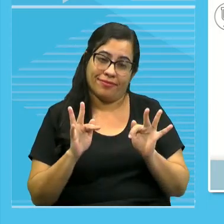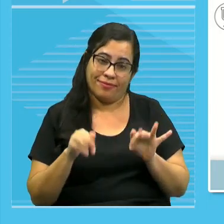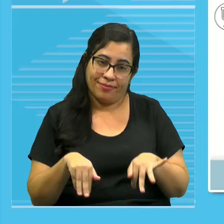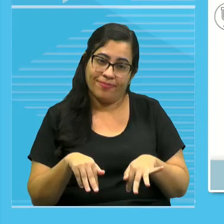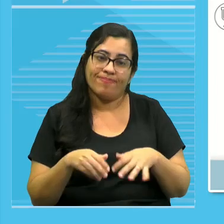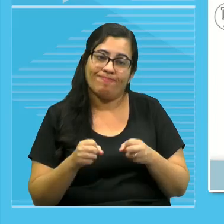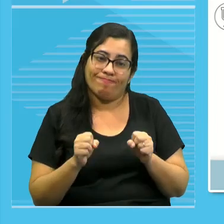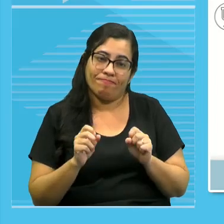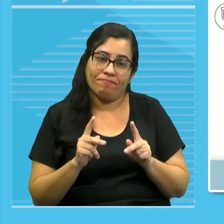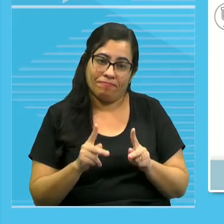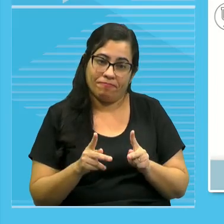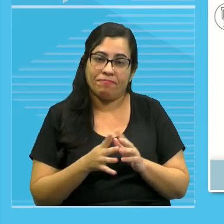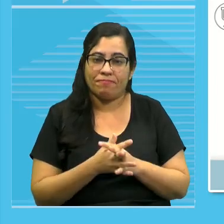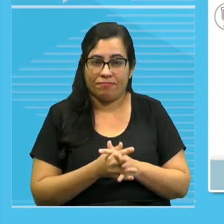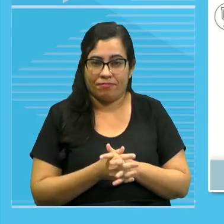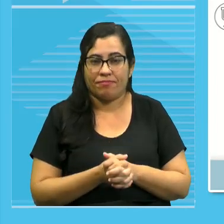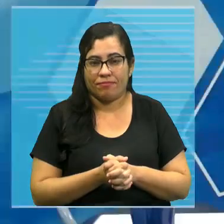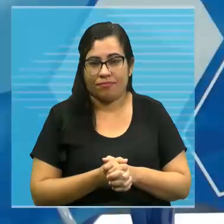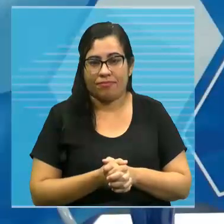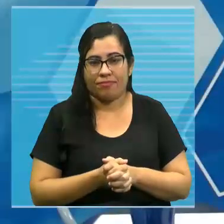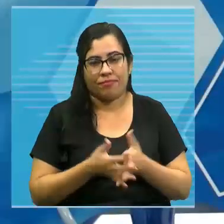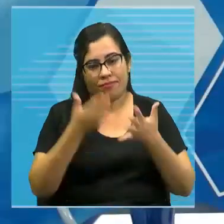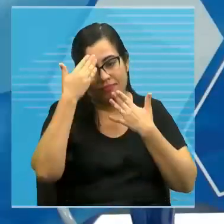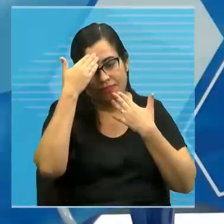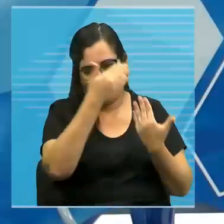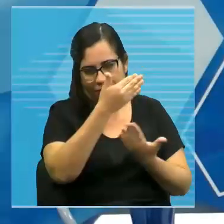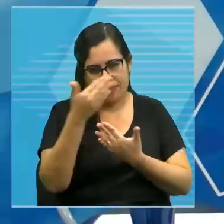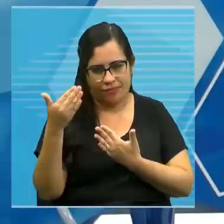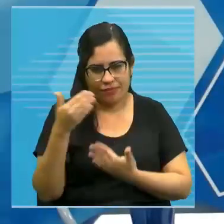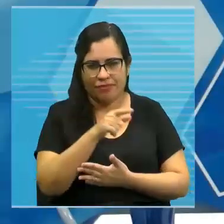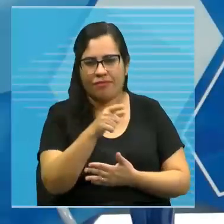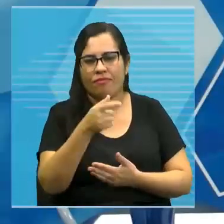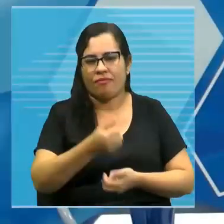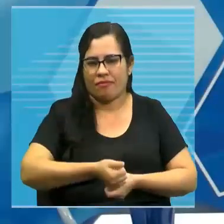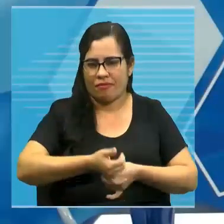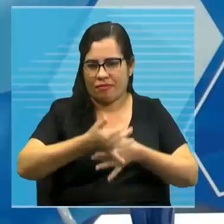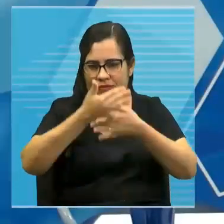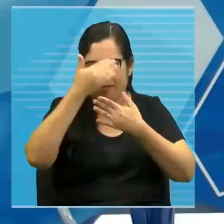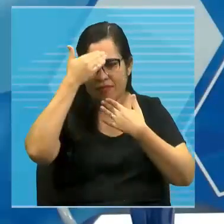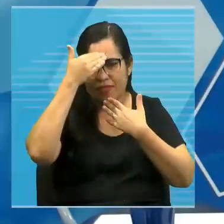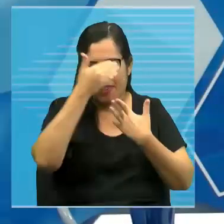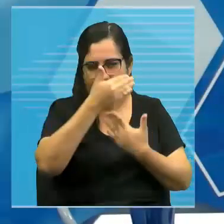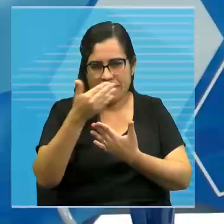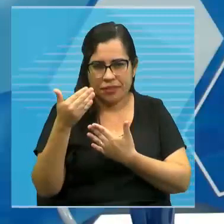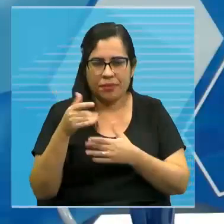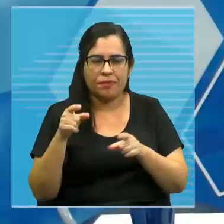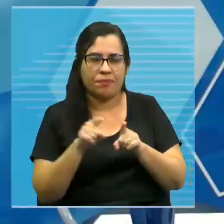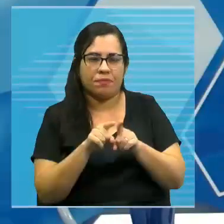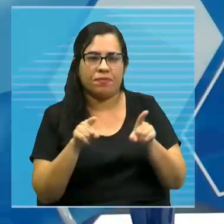tá obrigado pela participação de vocês tá